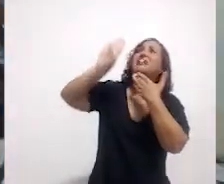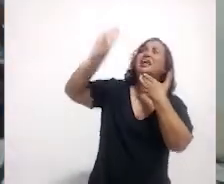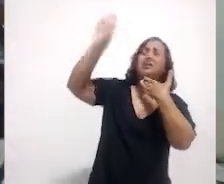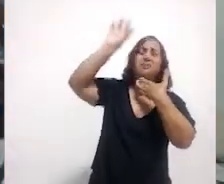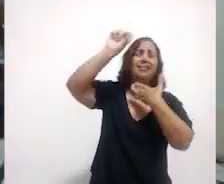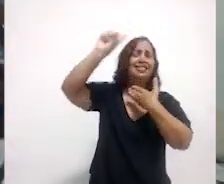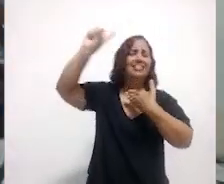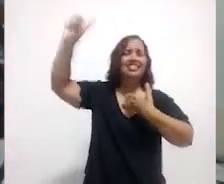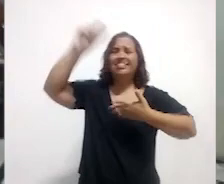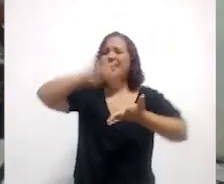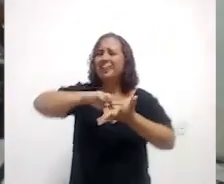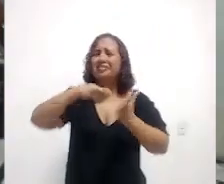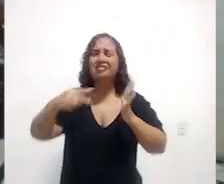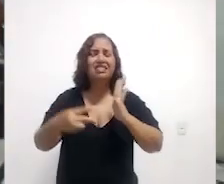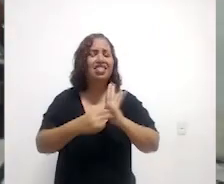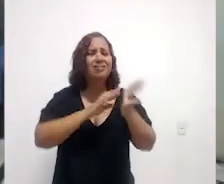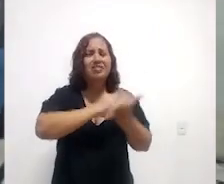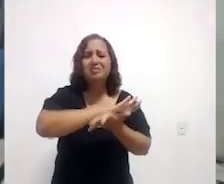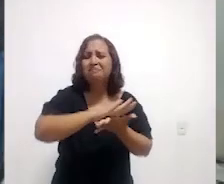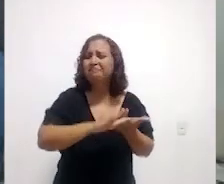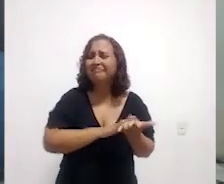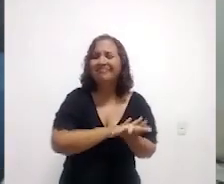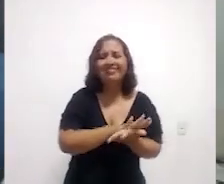eu nada sou sem